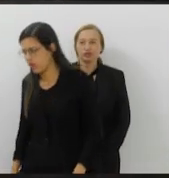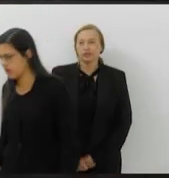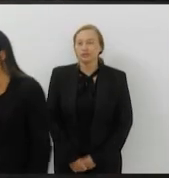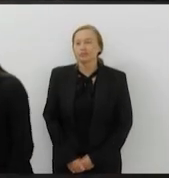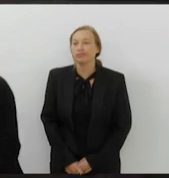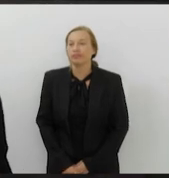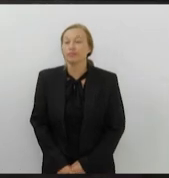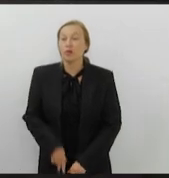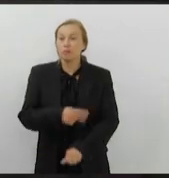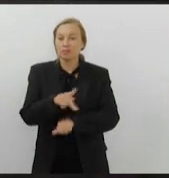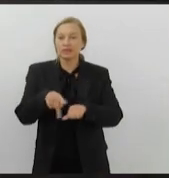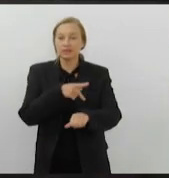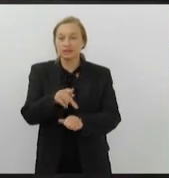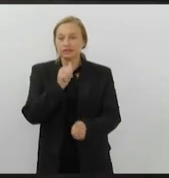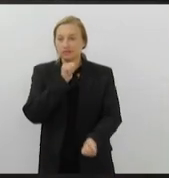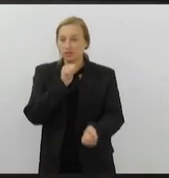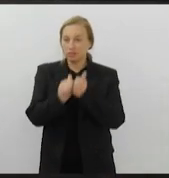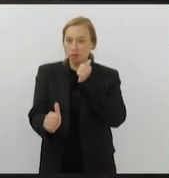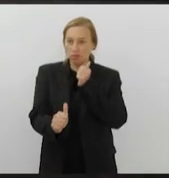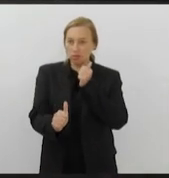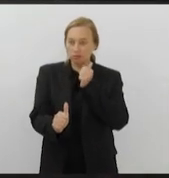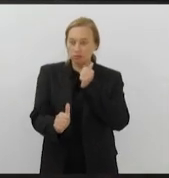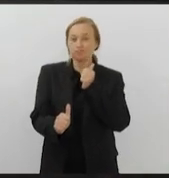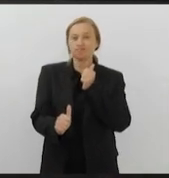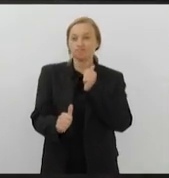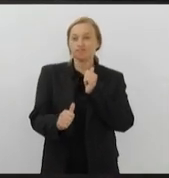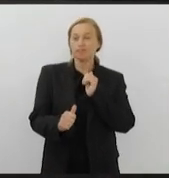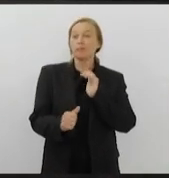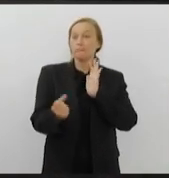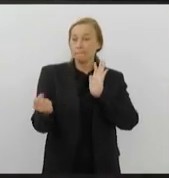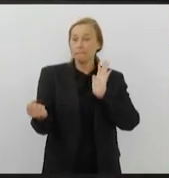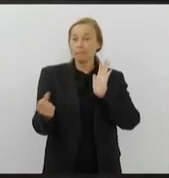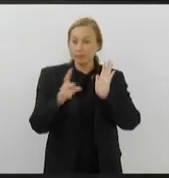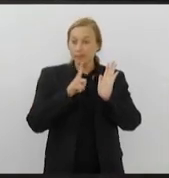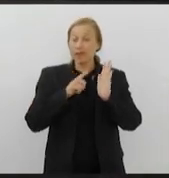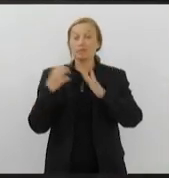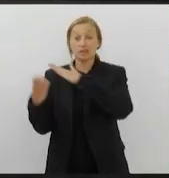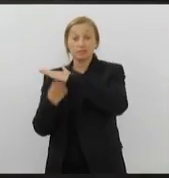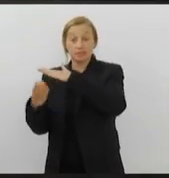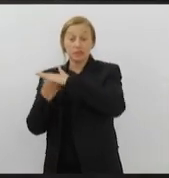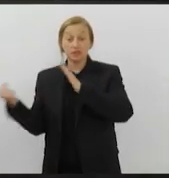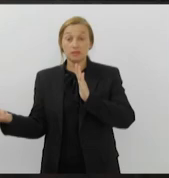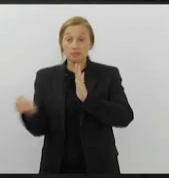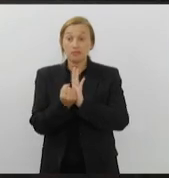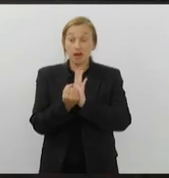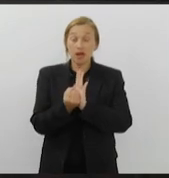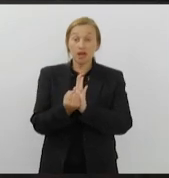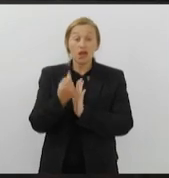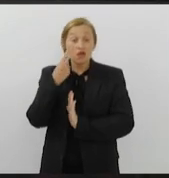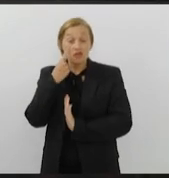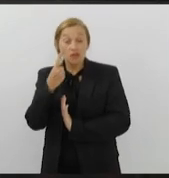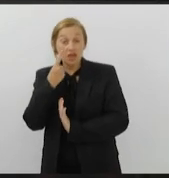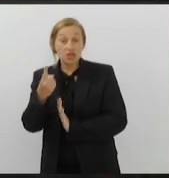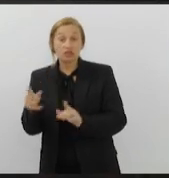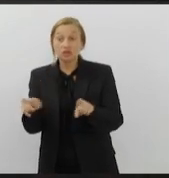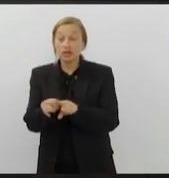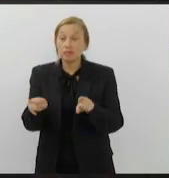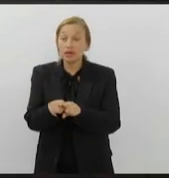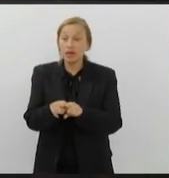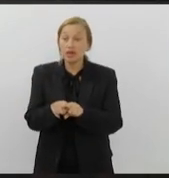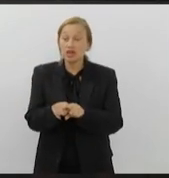mas que os patrocinadores do futebol olhem também para as outras modalidades do esporte e que os nossos